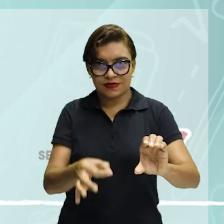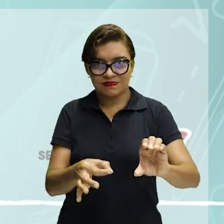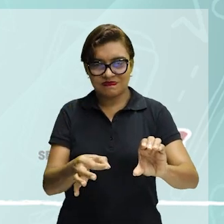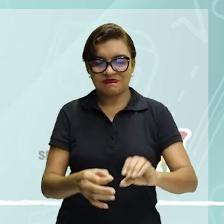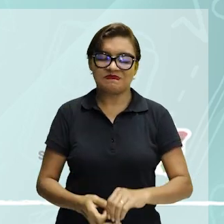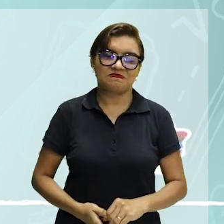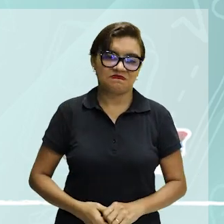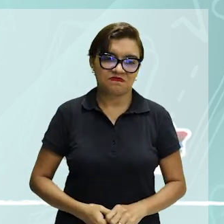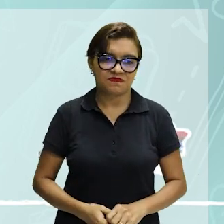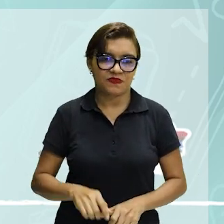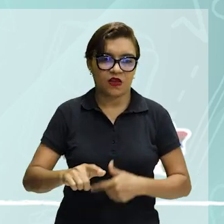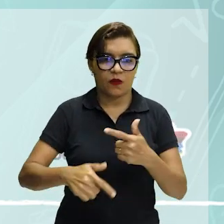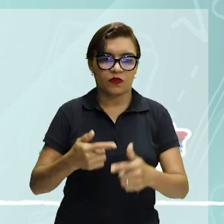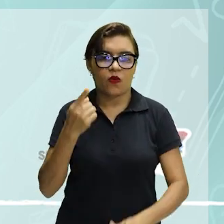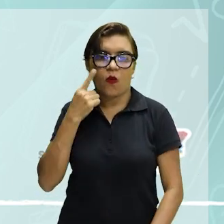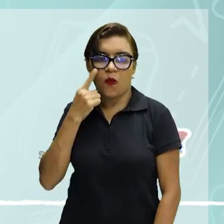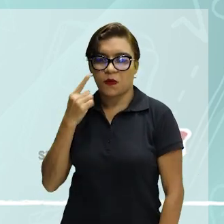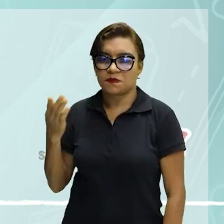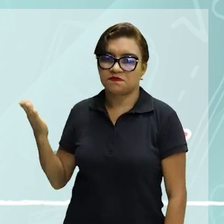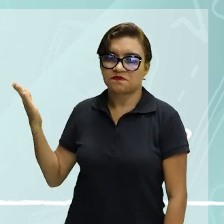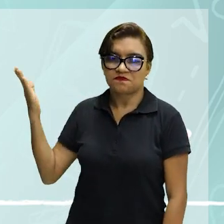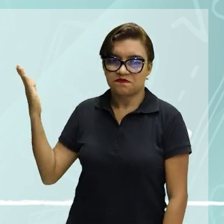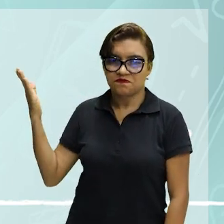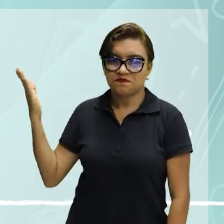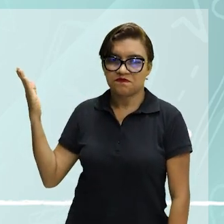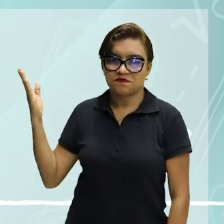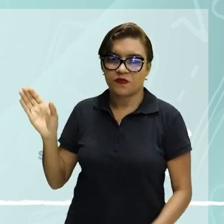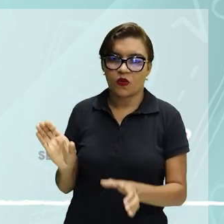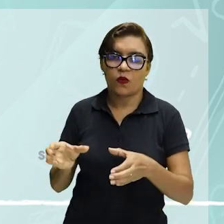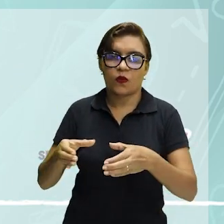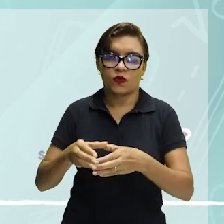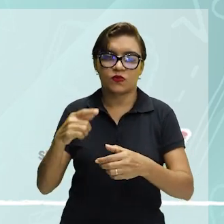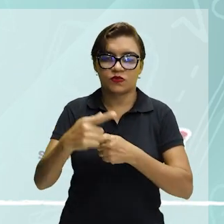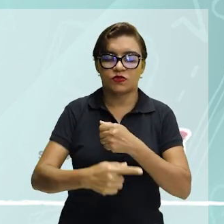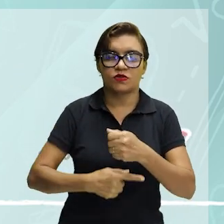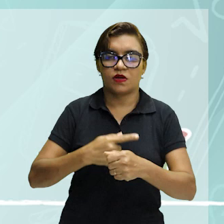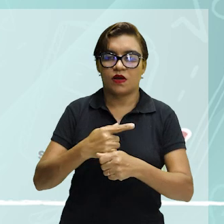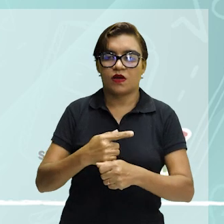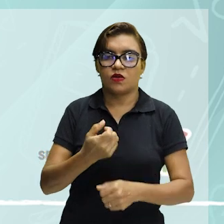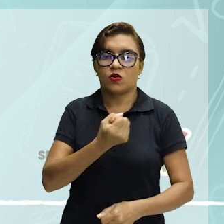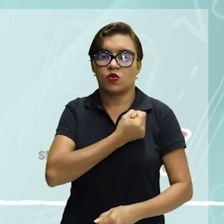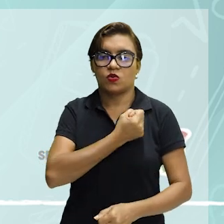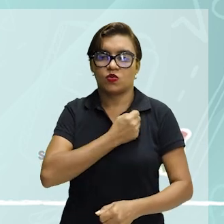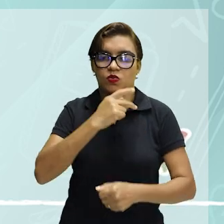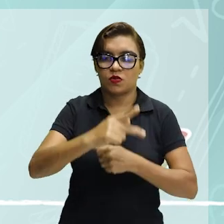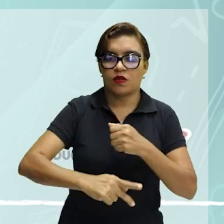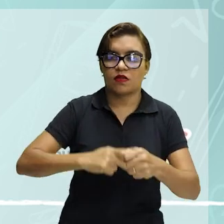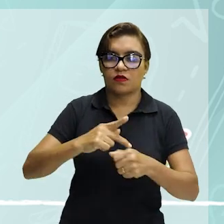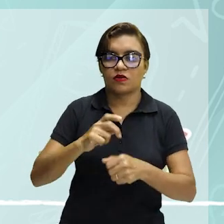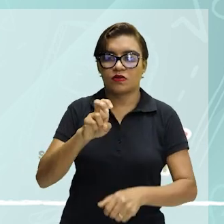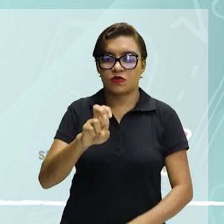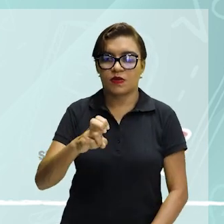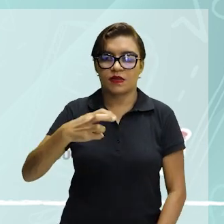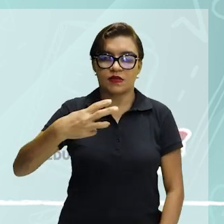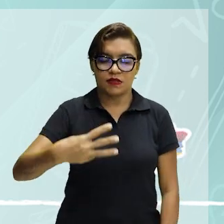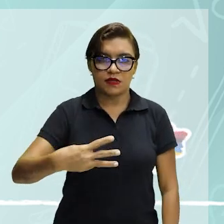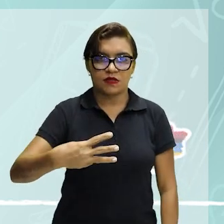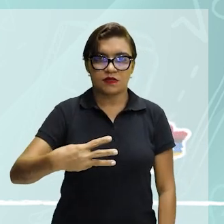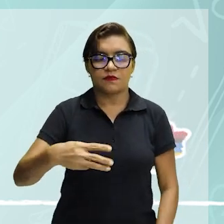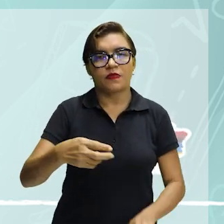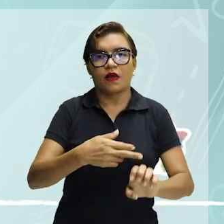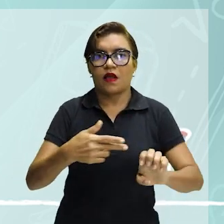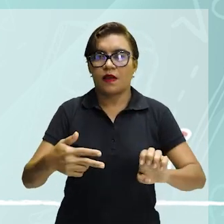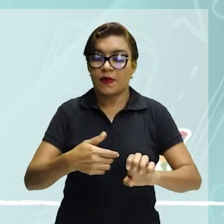O conjunto de átomos com o número atômico 53 é um elemento. Aí nós queremos saber se é um elemento